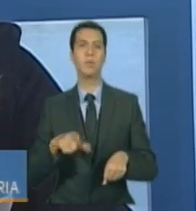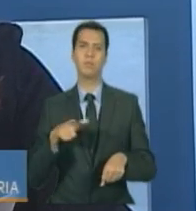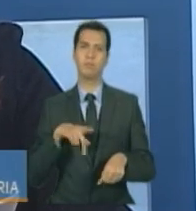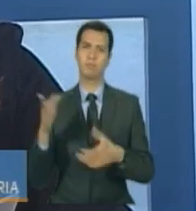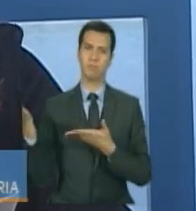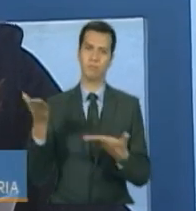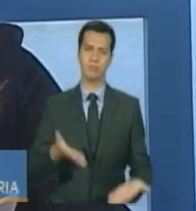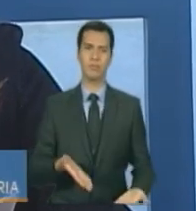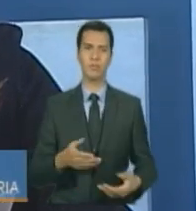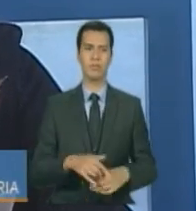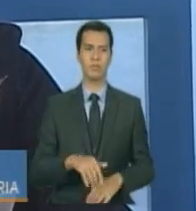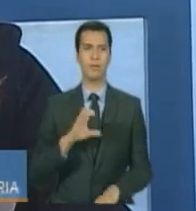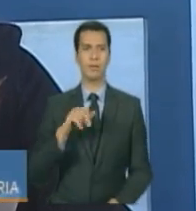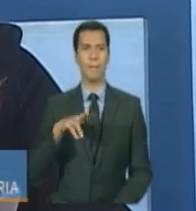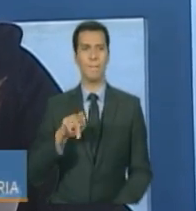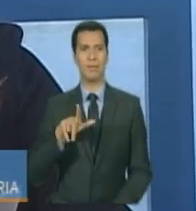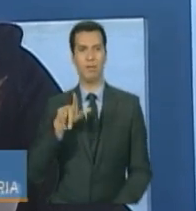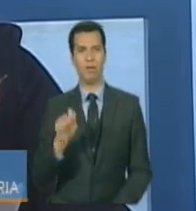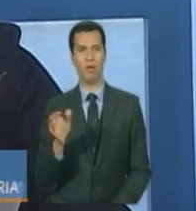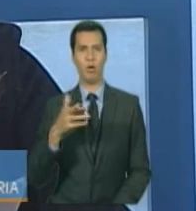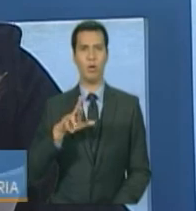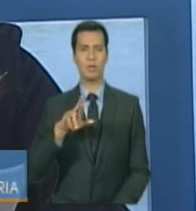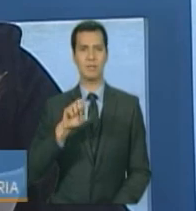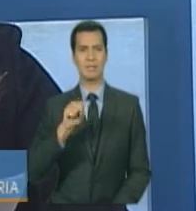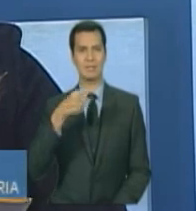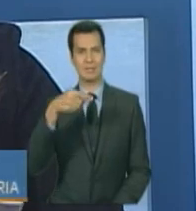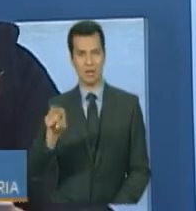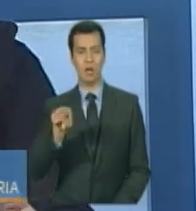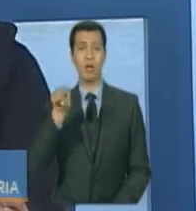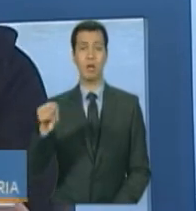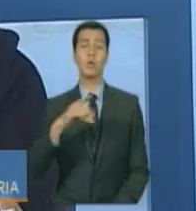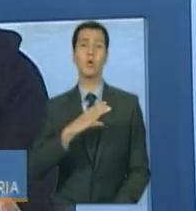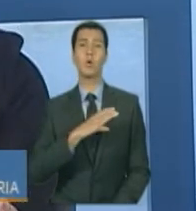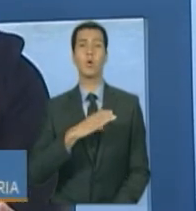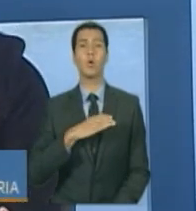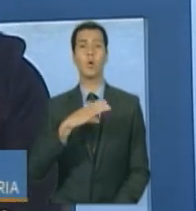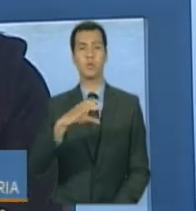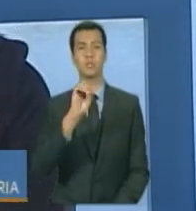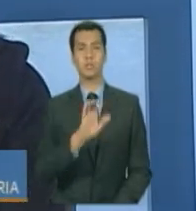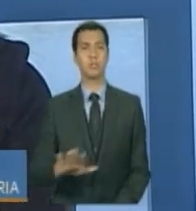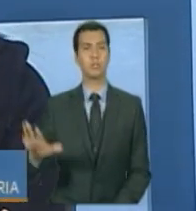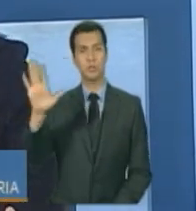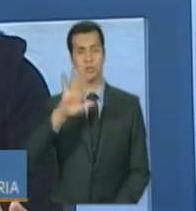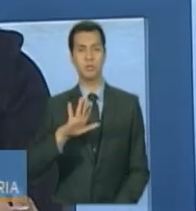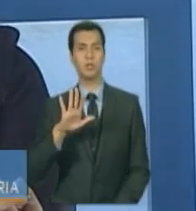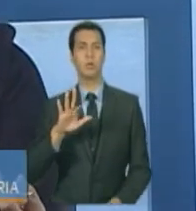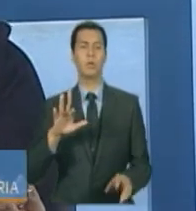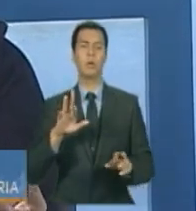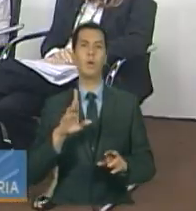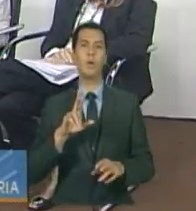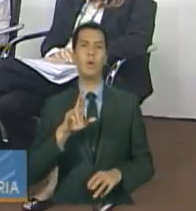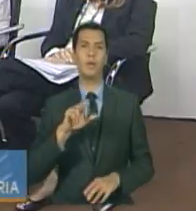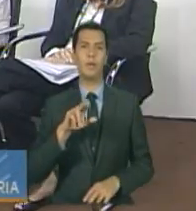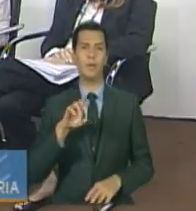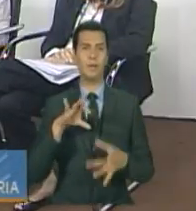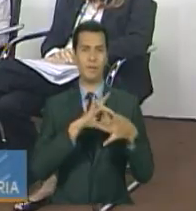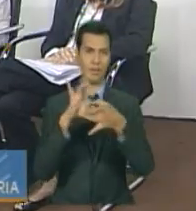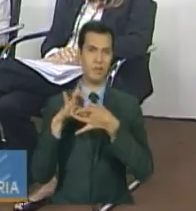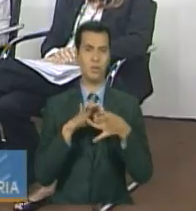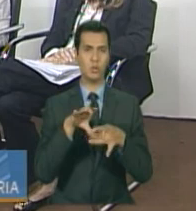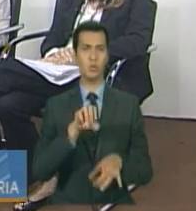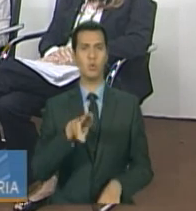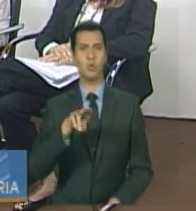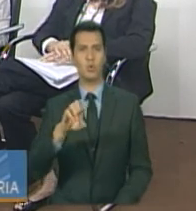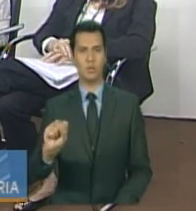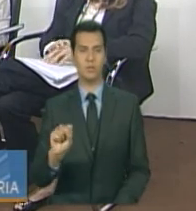da Camila Rodrigues Sato, que faz parte da coordenação geral da rede SUAS. Bom, então vamos lá começar com